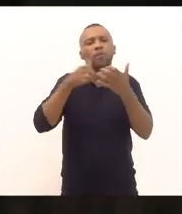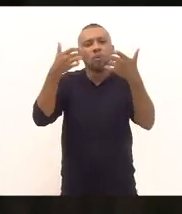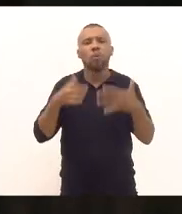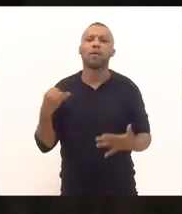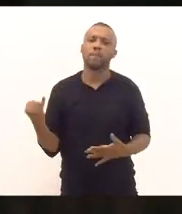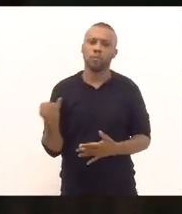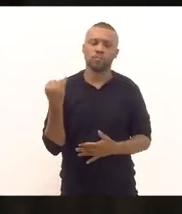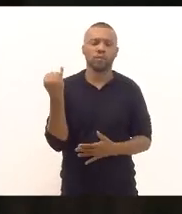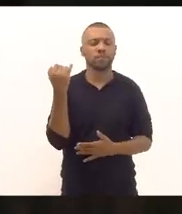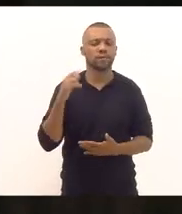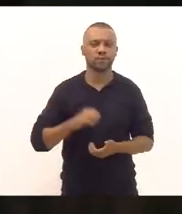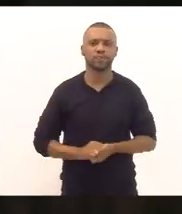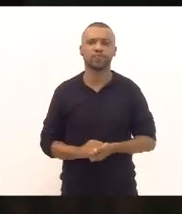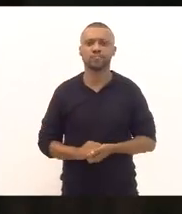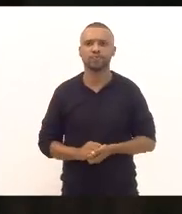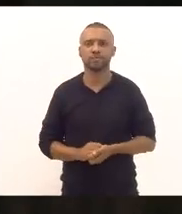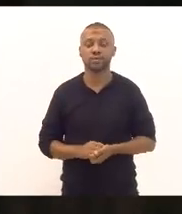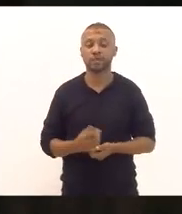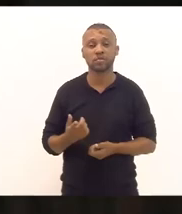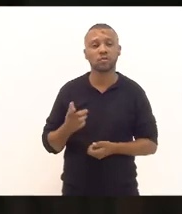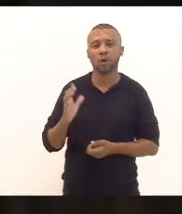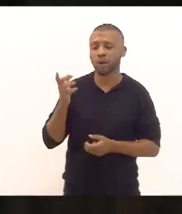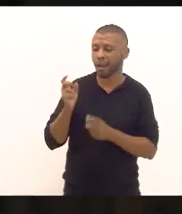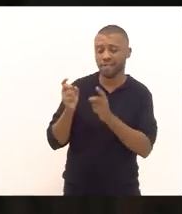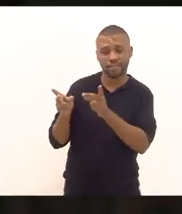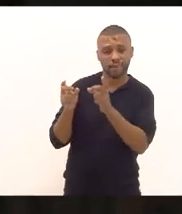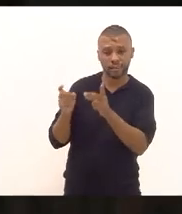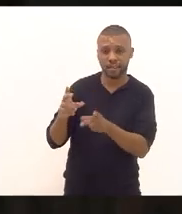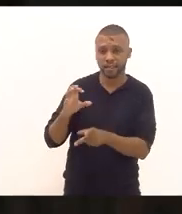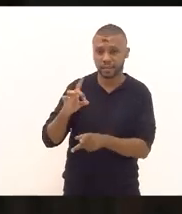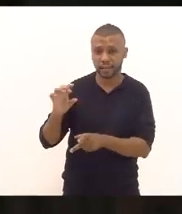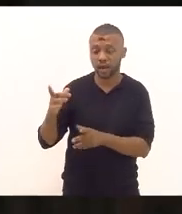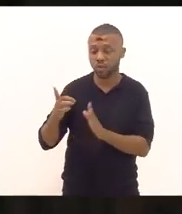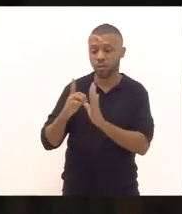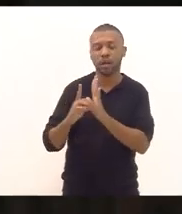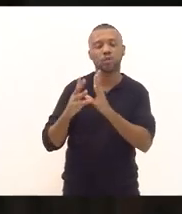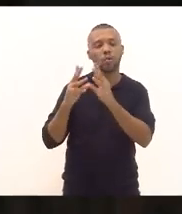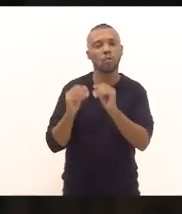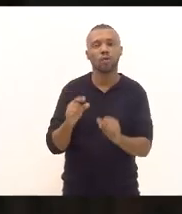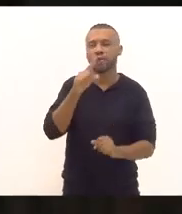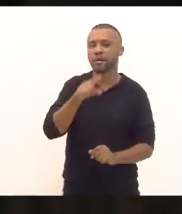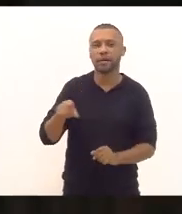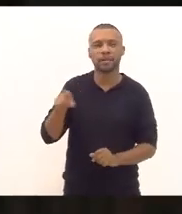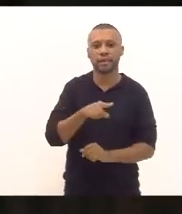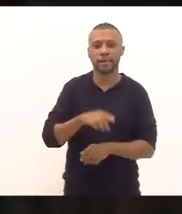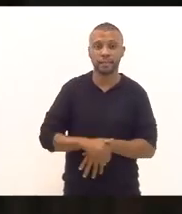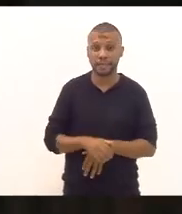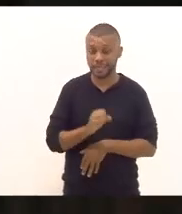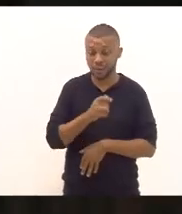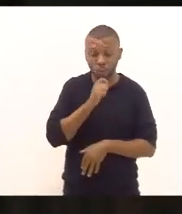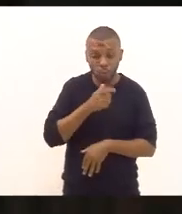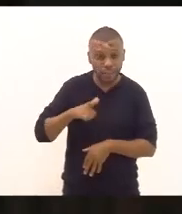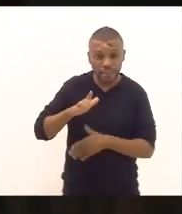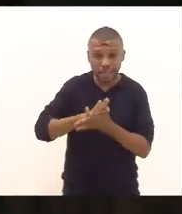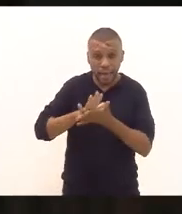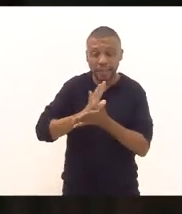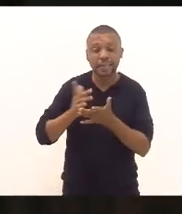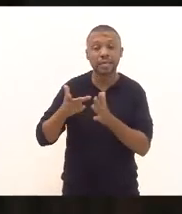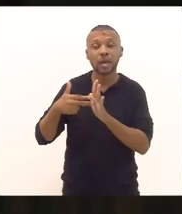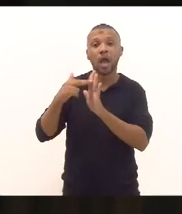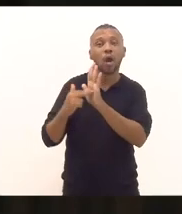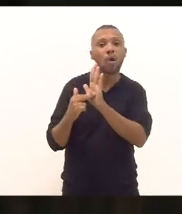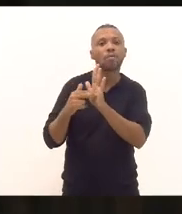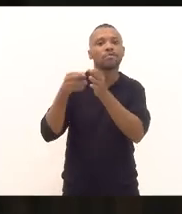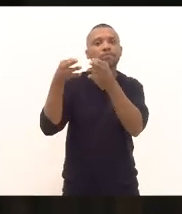que é muito relevante com a venda da Cedae o crepe morre morrendo o decreto não existe nada que regularmente